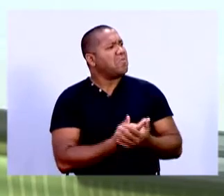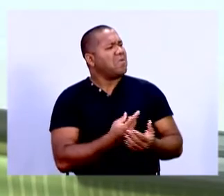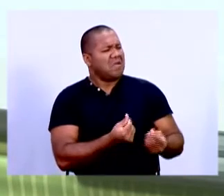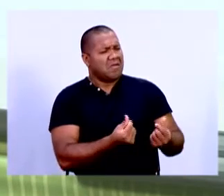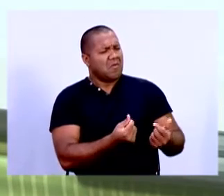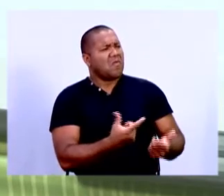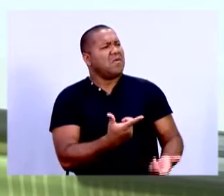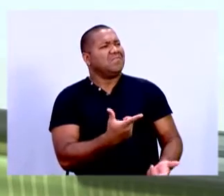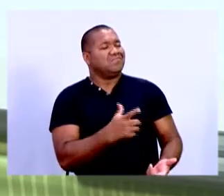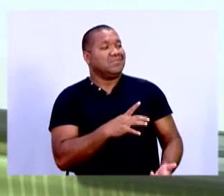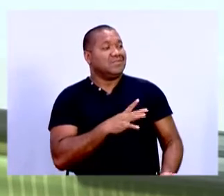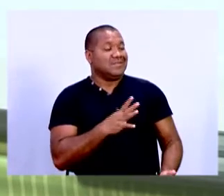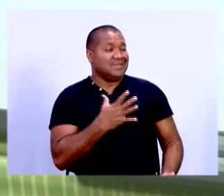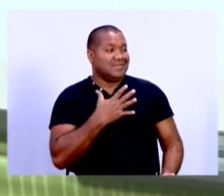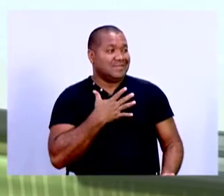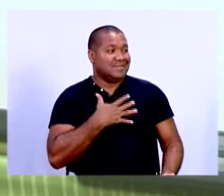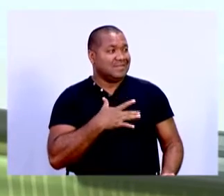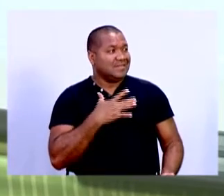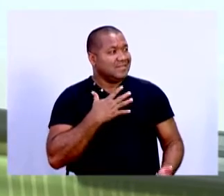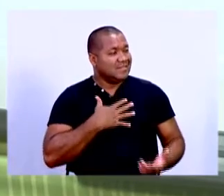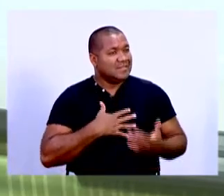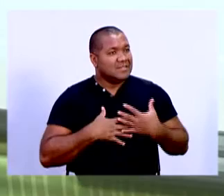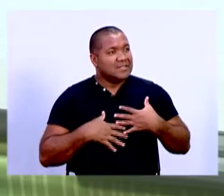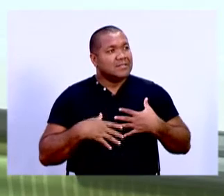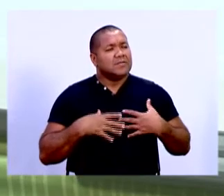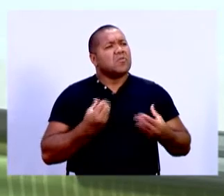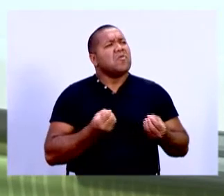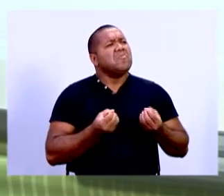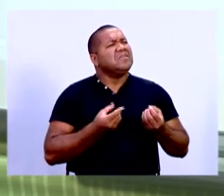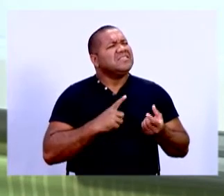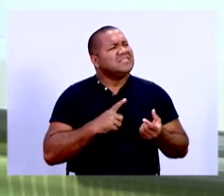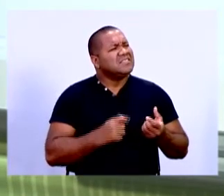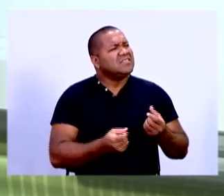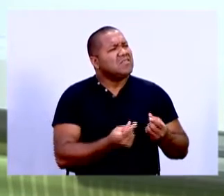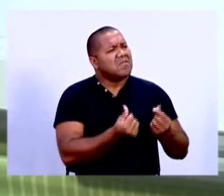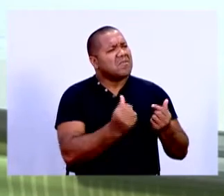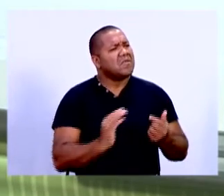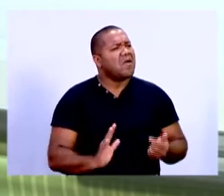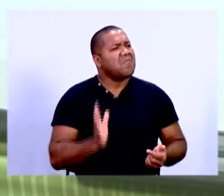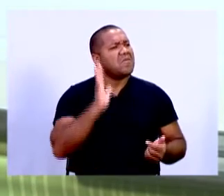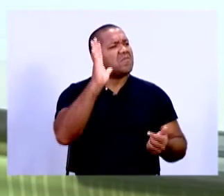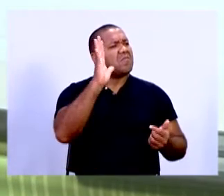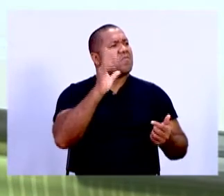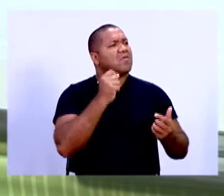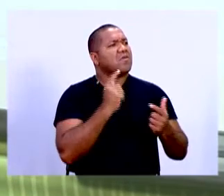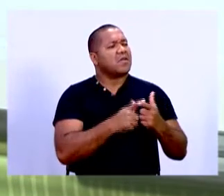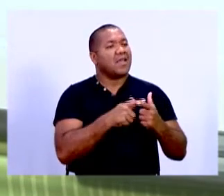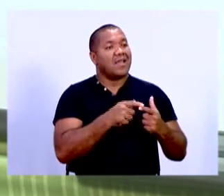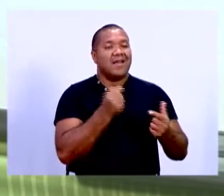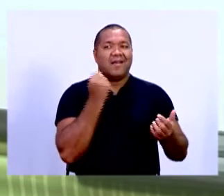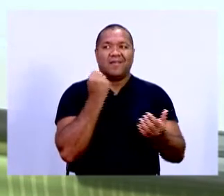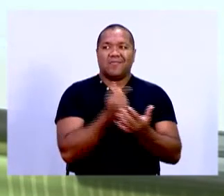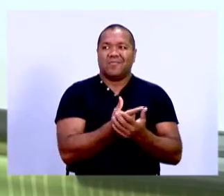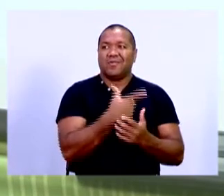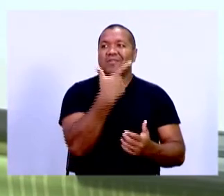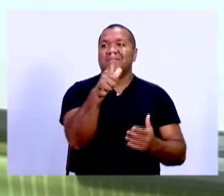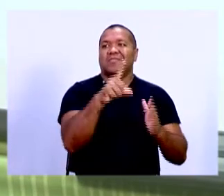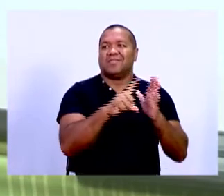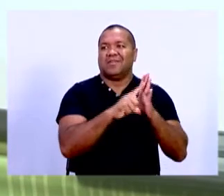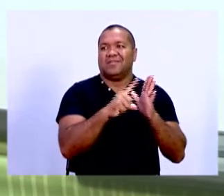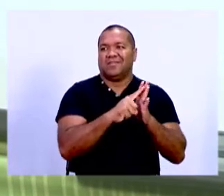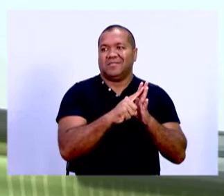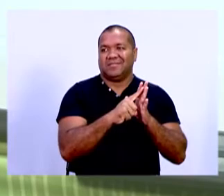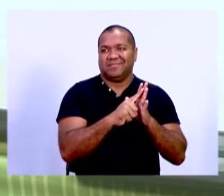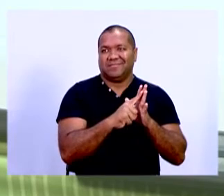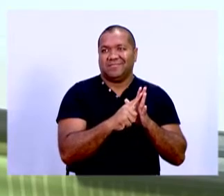não quer, ele fica apreensivo, porque aumentou o preço justamente porque a peça ele comprou num lugar mais caro. Então, isso